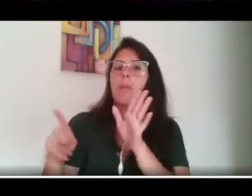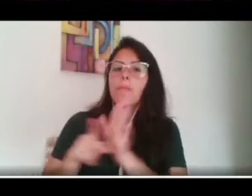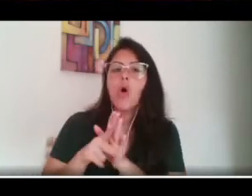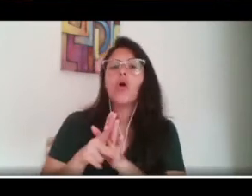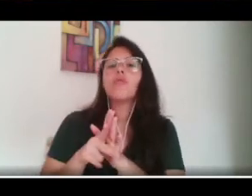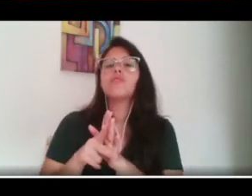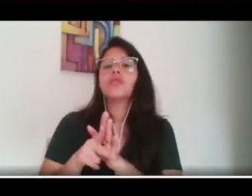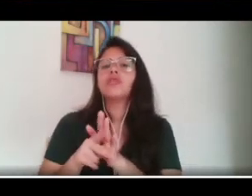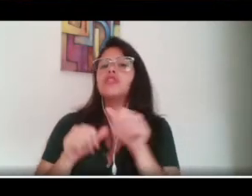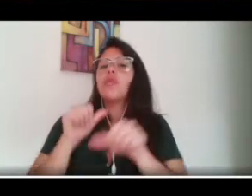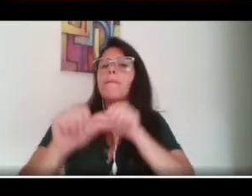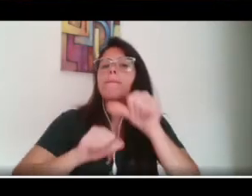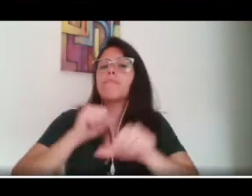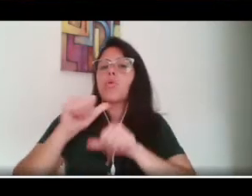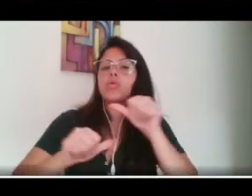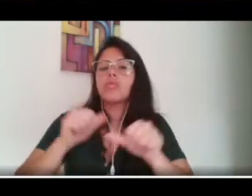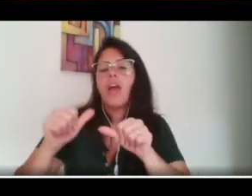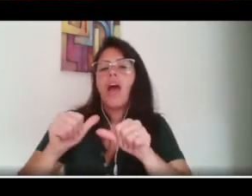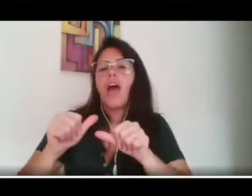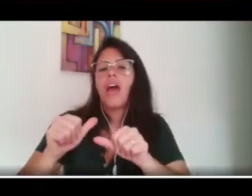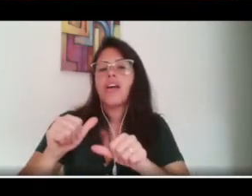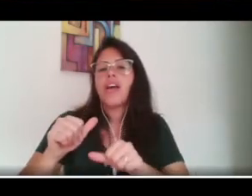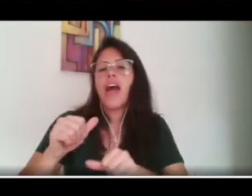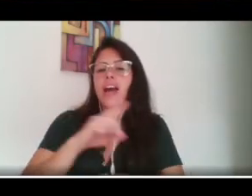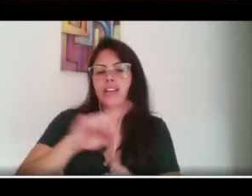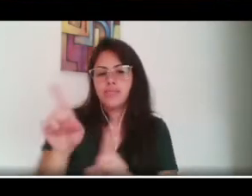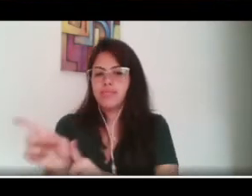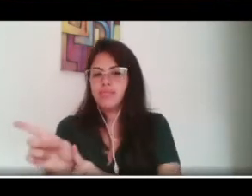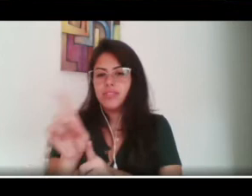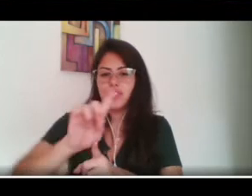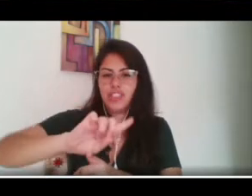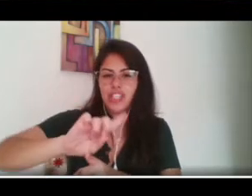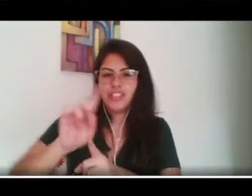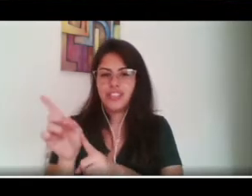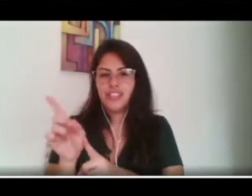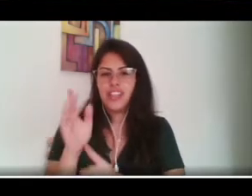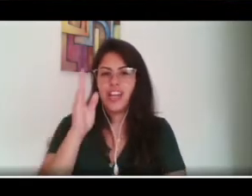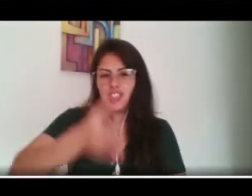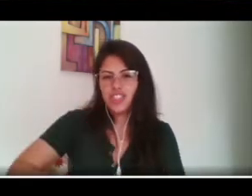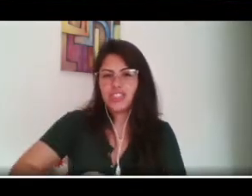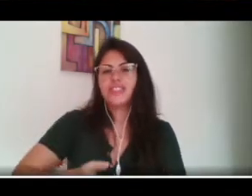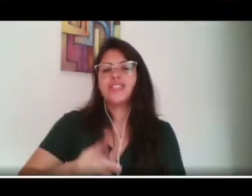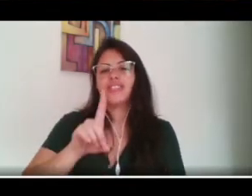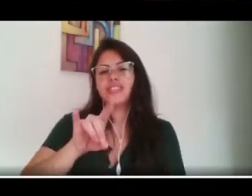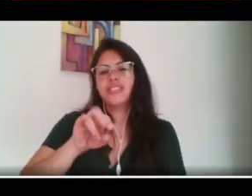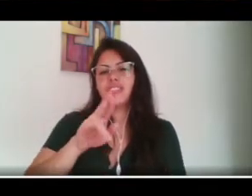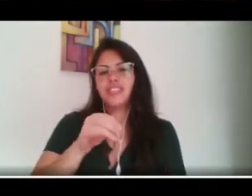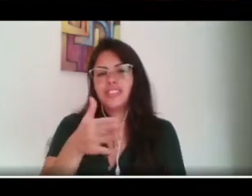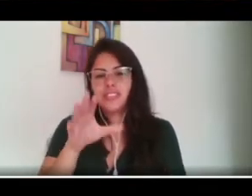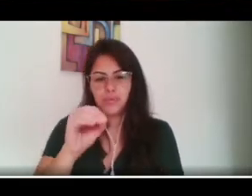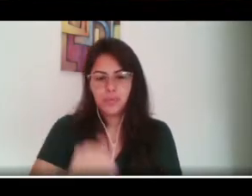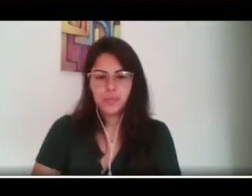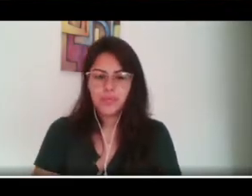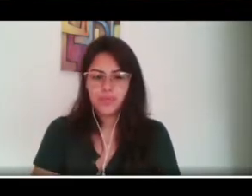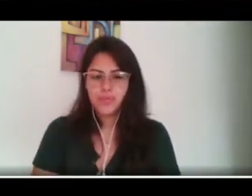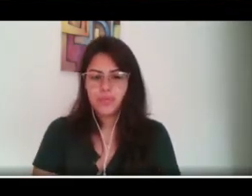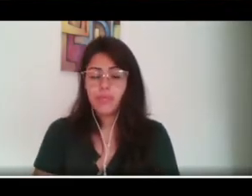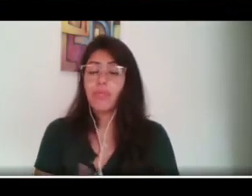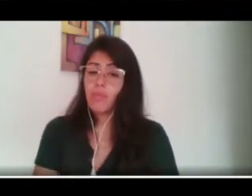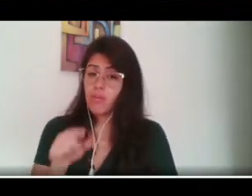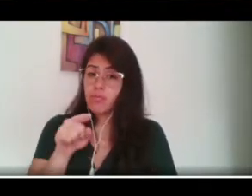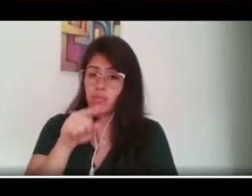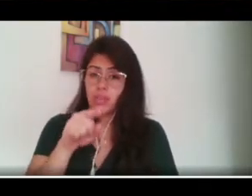velocidade. Então, para uma aceleração nessa direção que eu desenhei aqui, com certeza, né, há uma